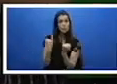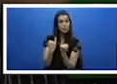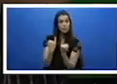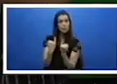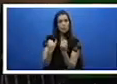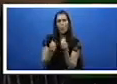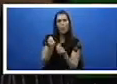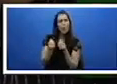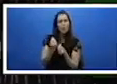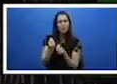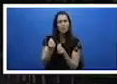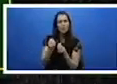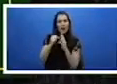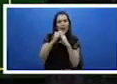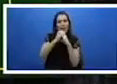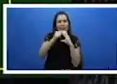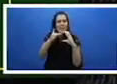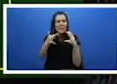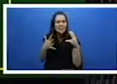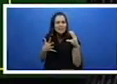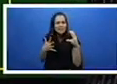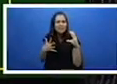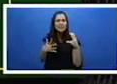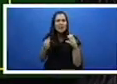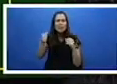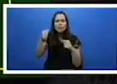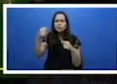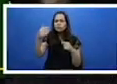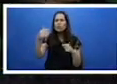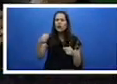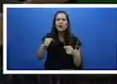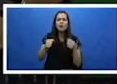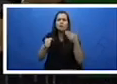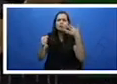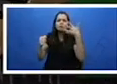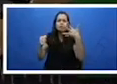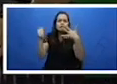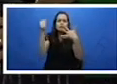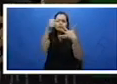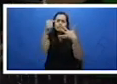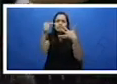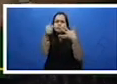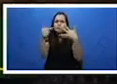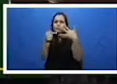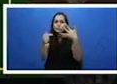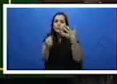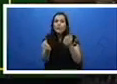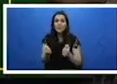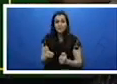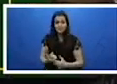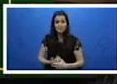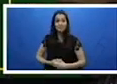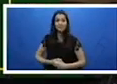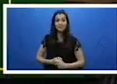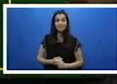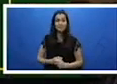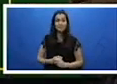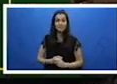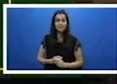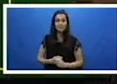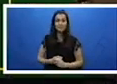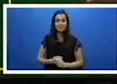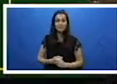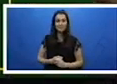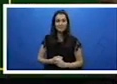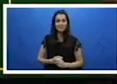tá? Vamos dar vida, né, aos personagens, colocar as características de cada um.